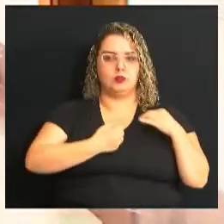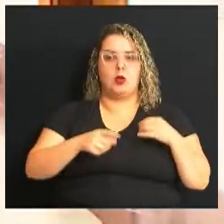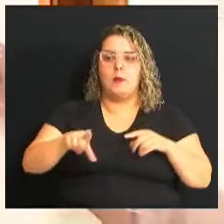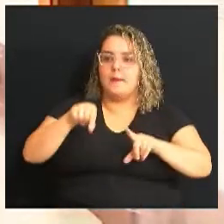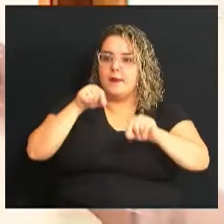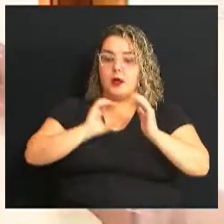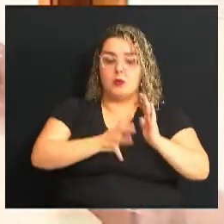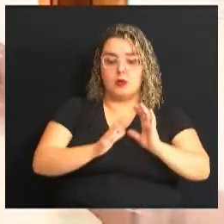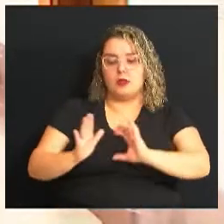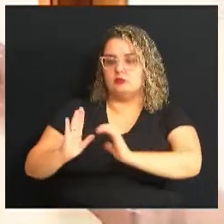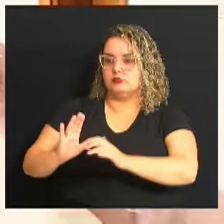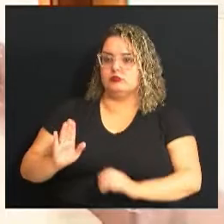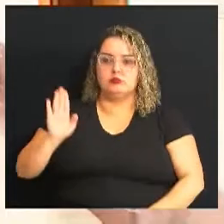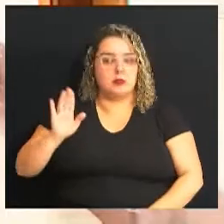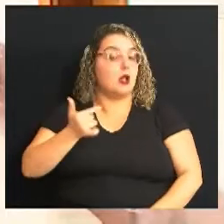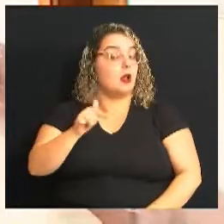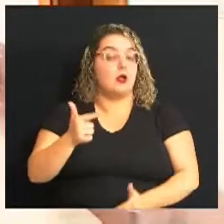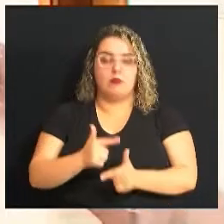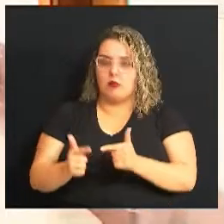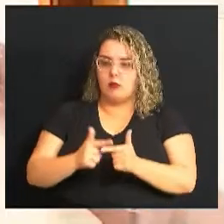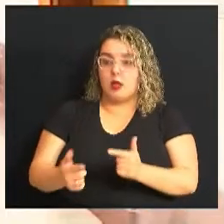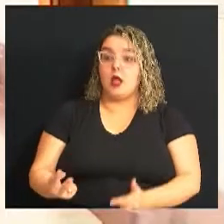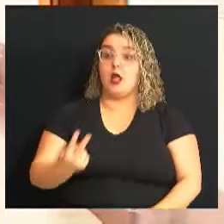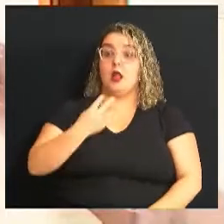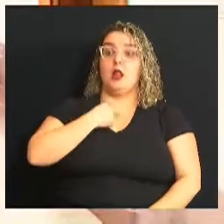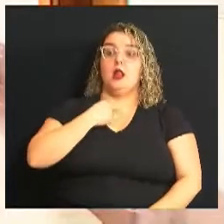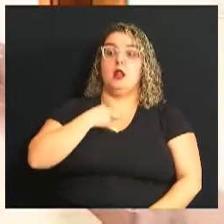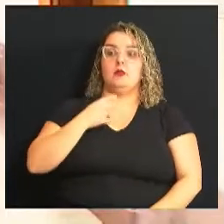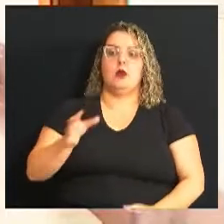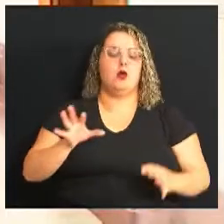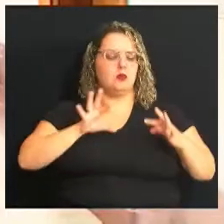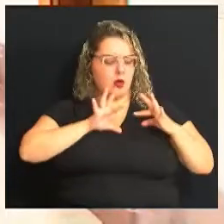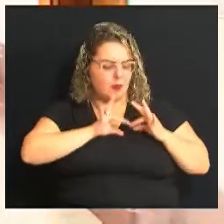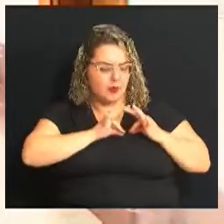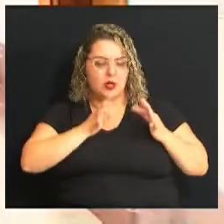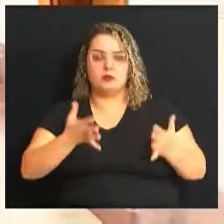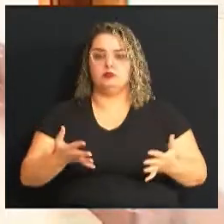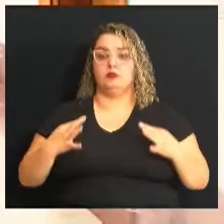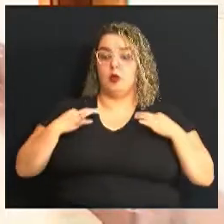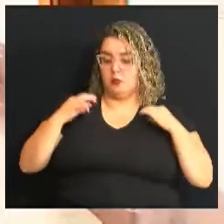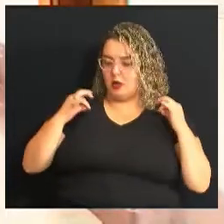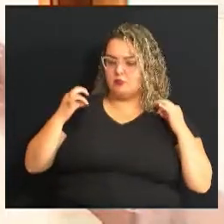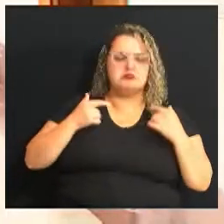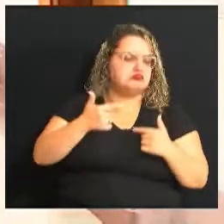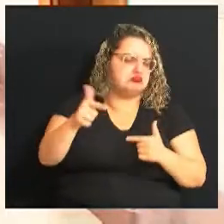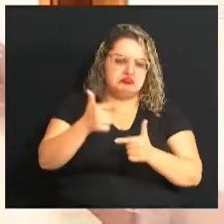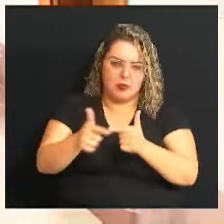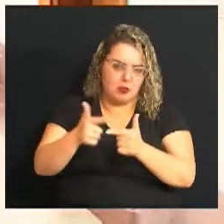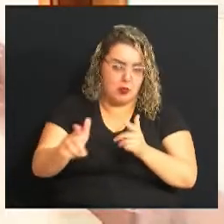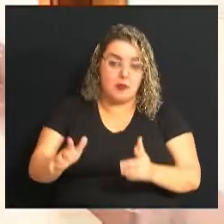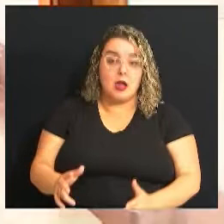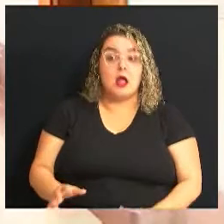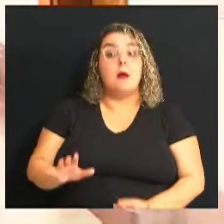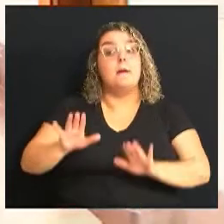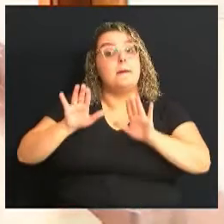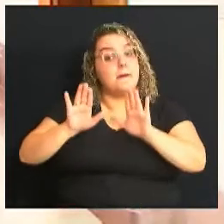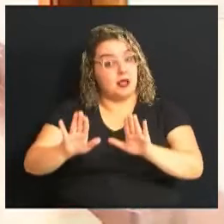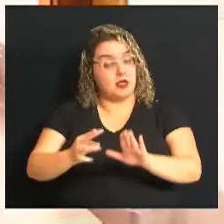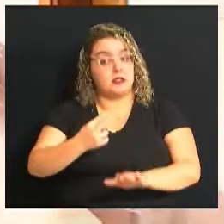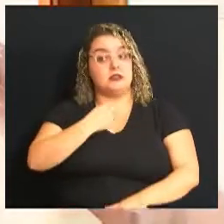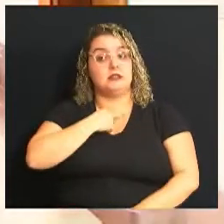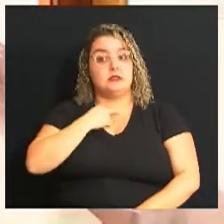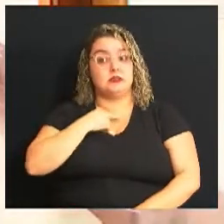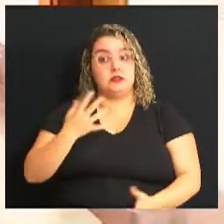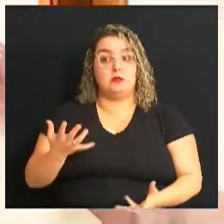ou candidato, não tem problema. Um broche, uma camiseta, isso não tem problema, desde que ele não se